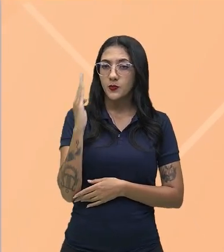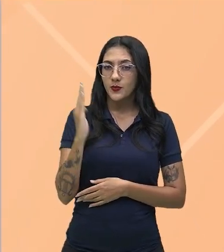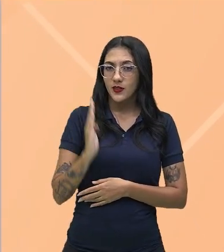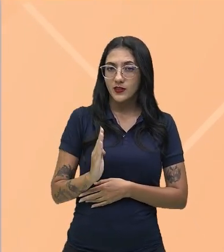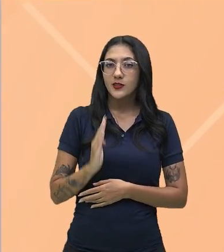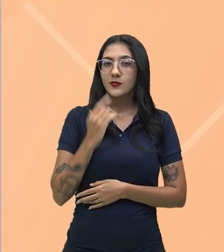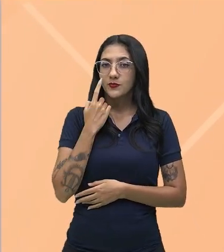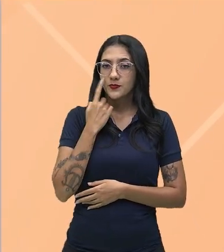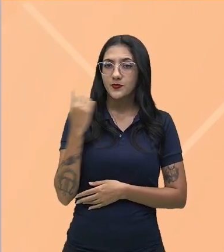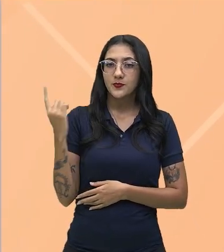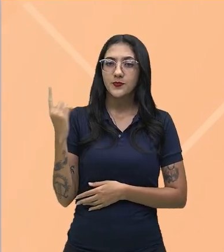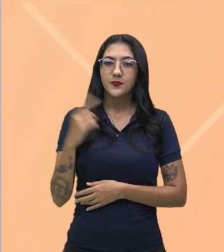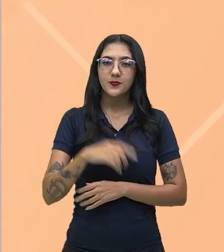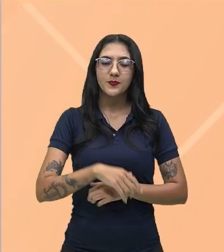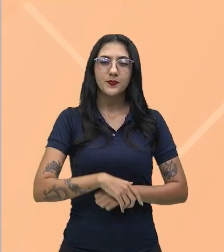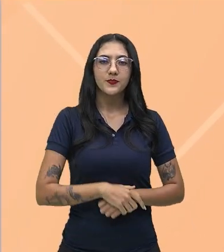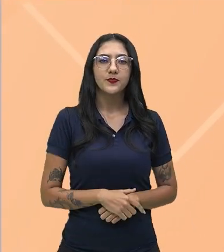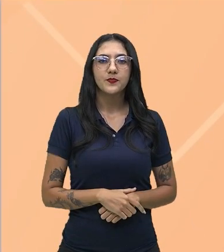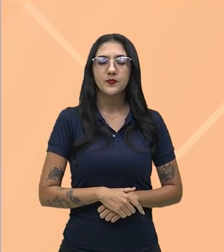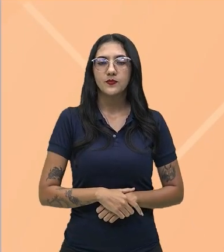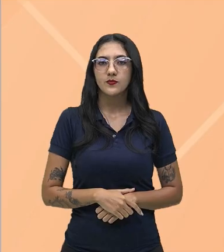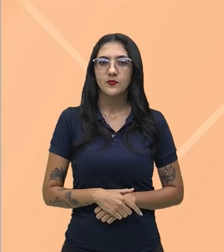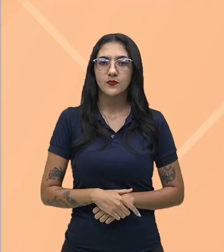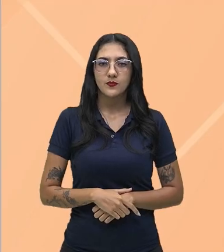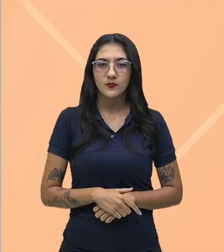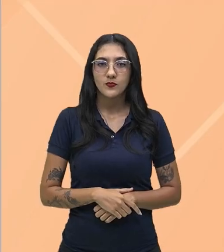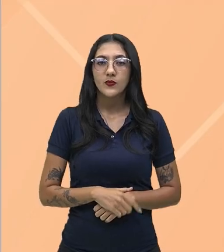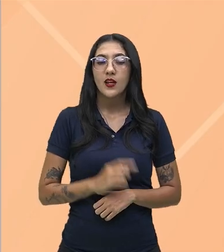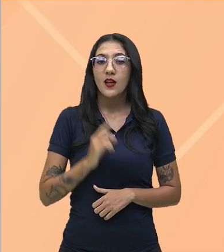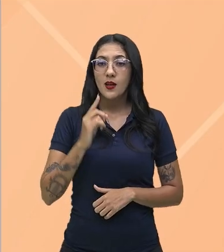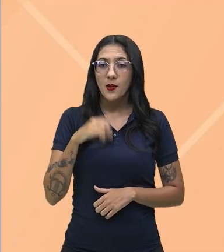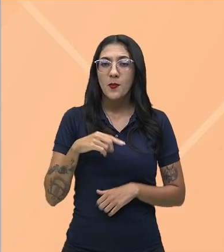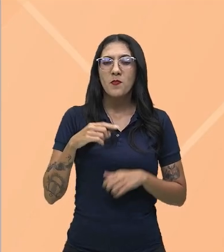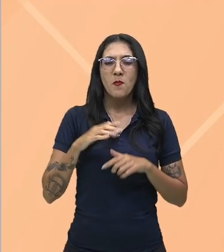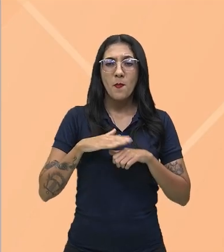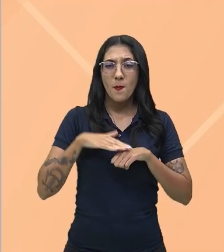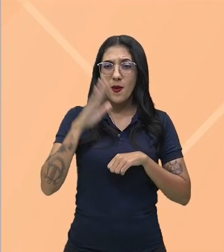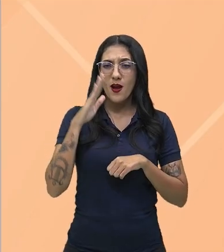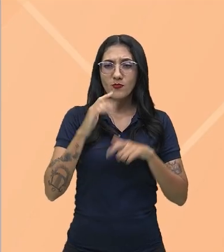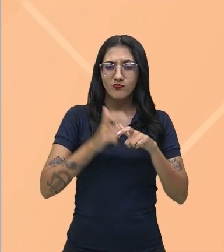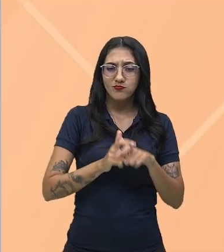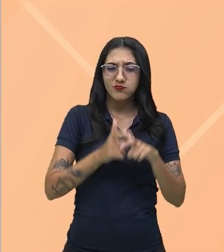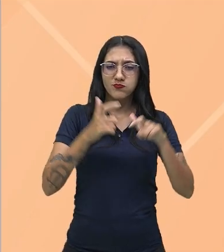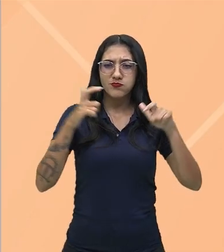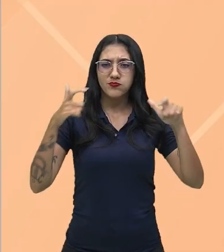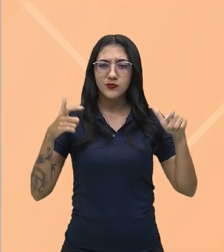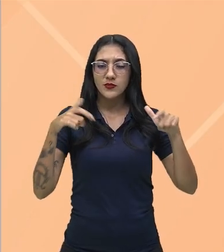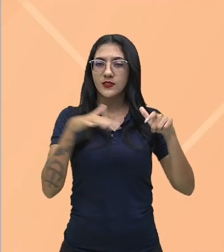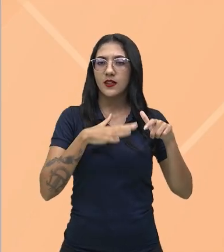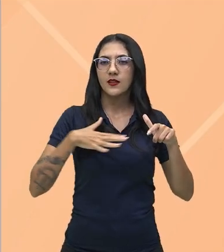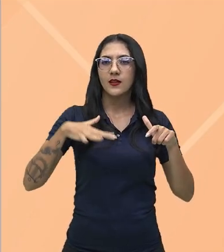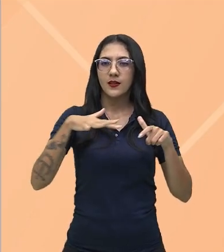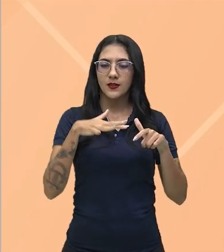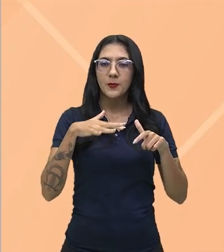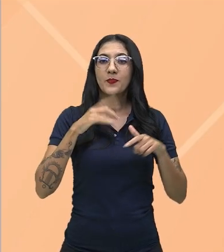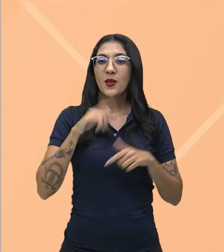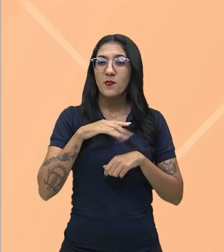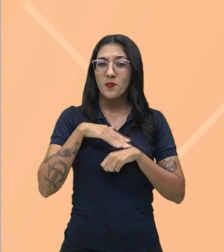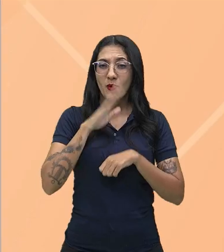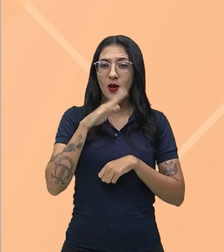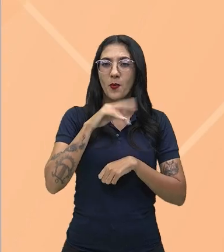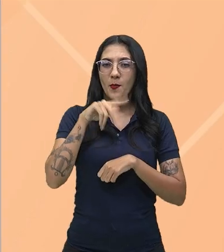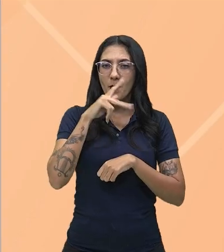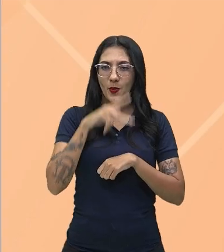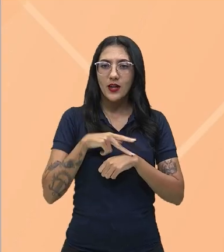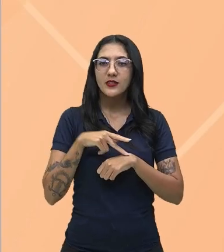da América do Sul, sendo o maior país em área territorial. É o maior país